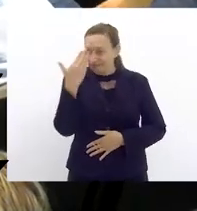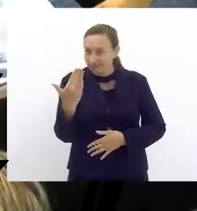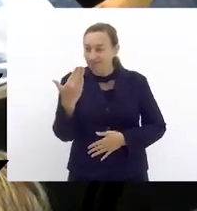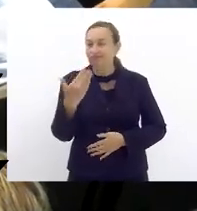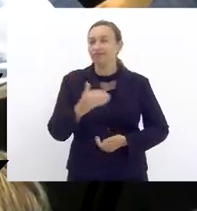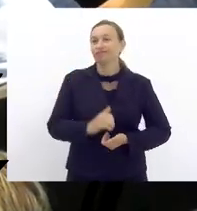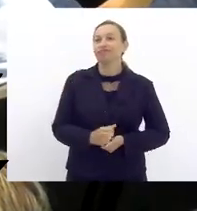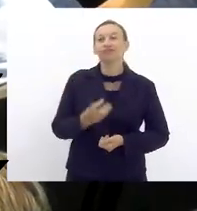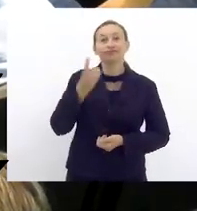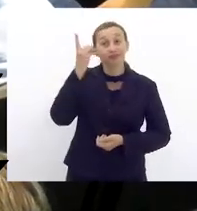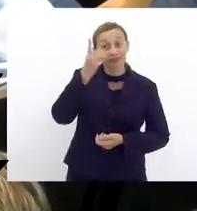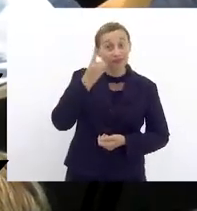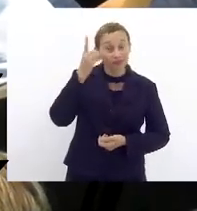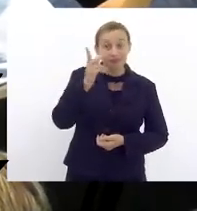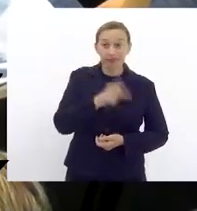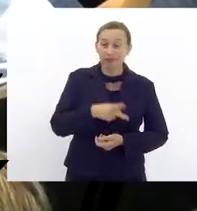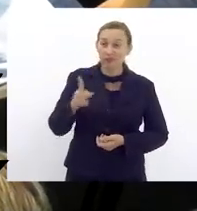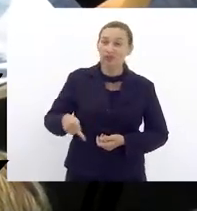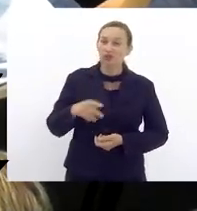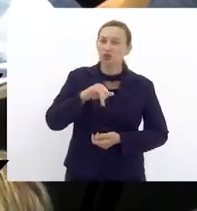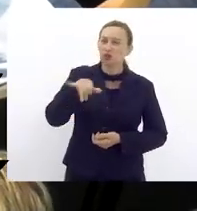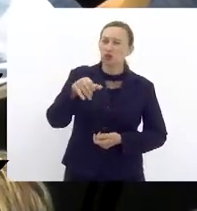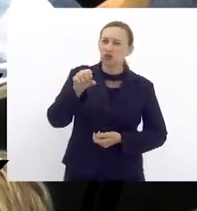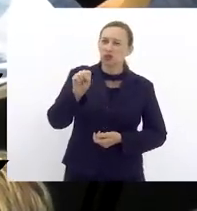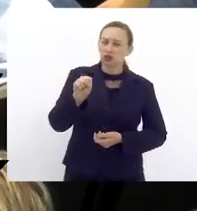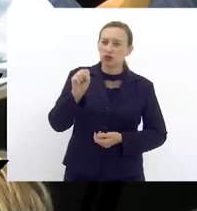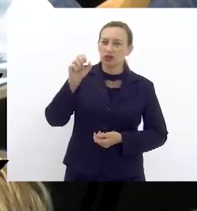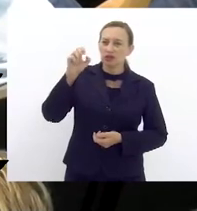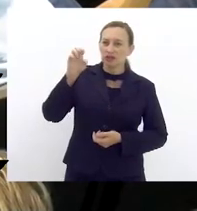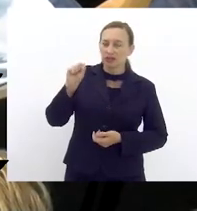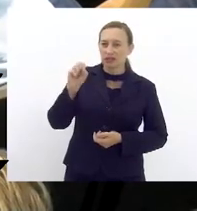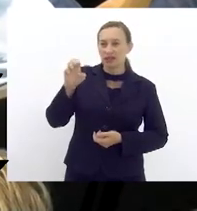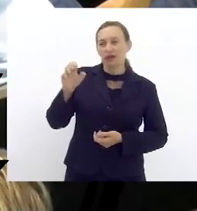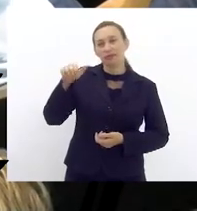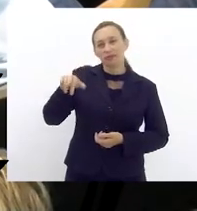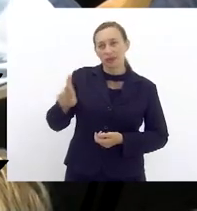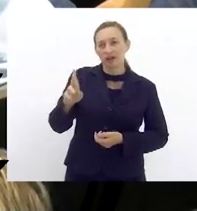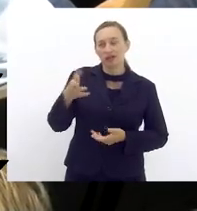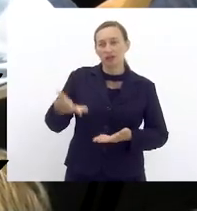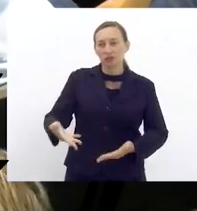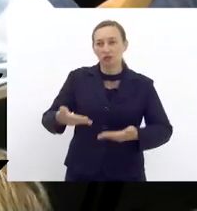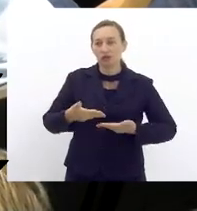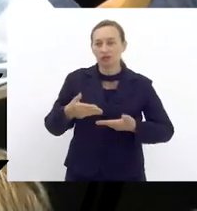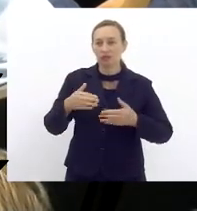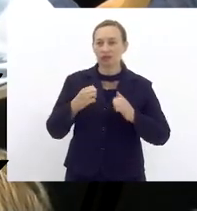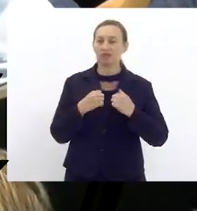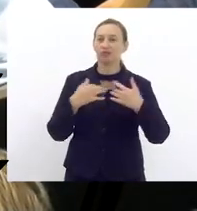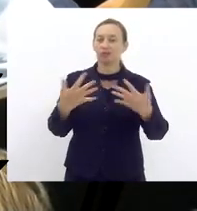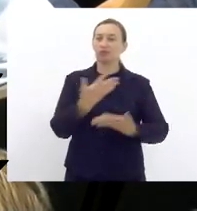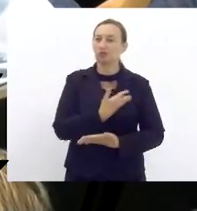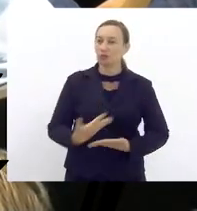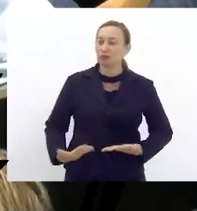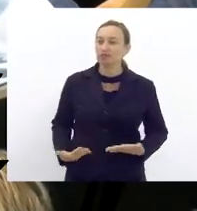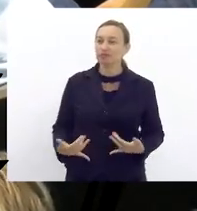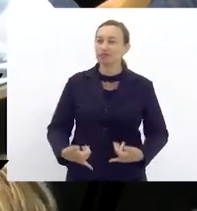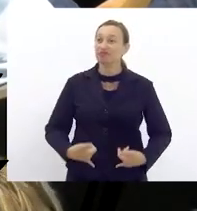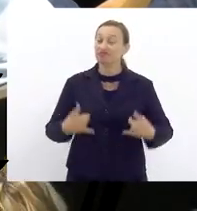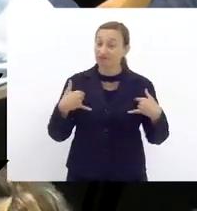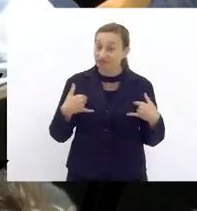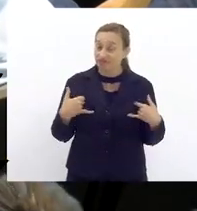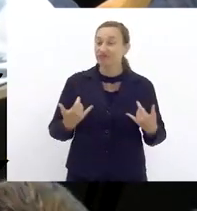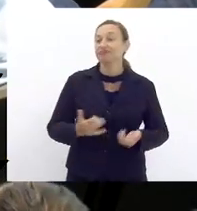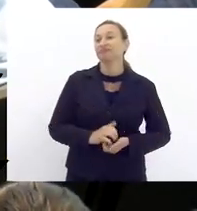o deputado Professor Josemar por me convidar para essa audiência pública eu tive a honra